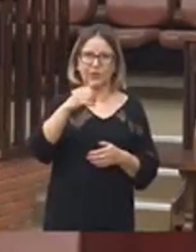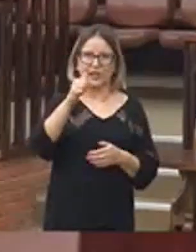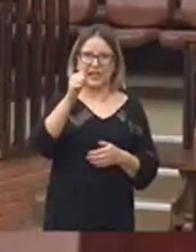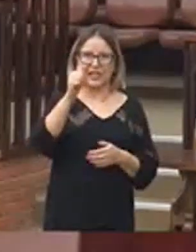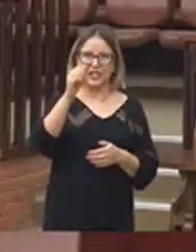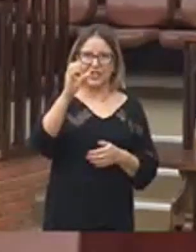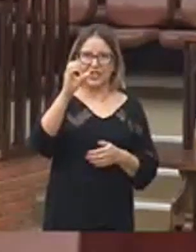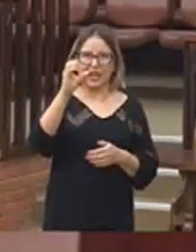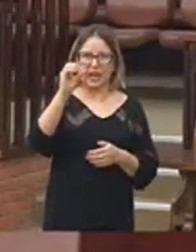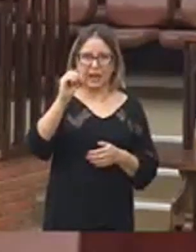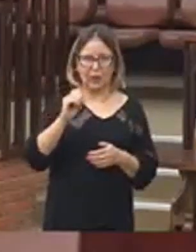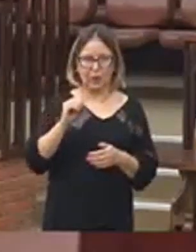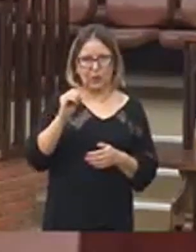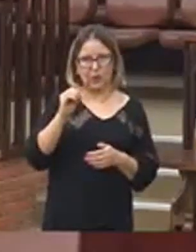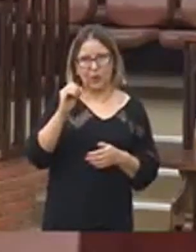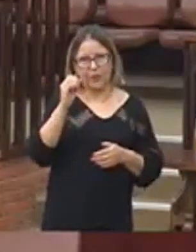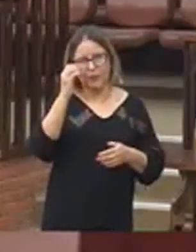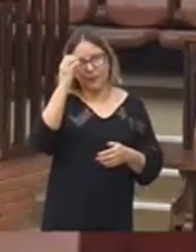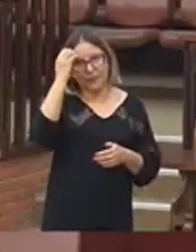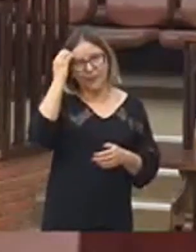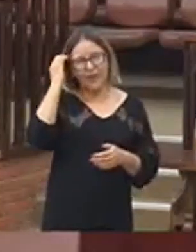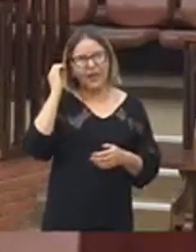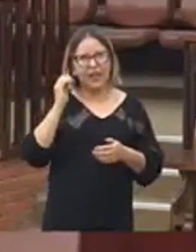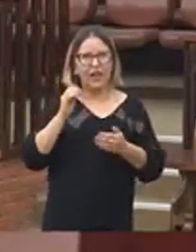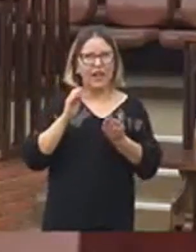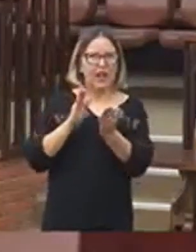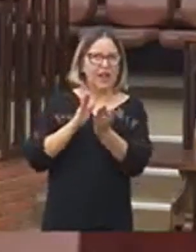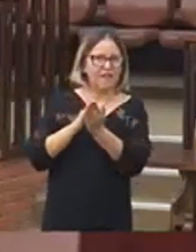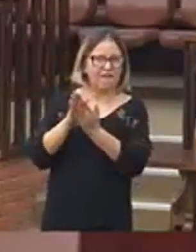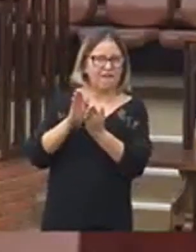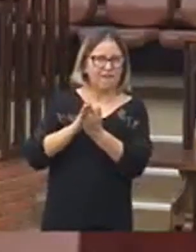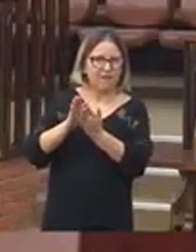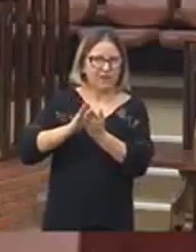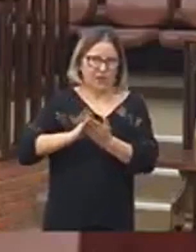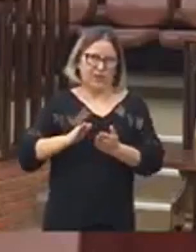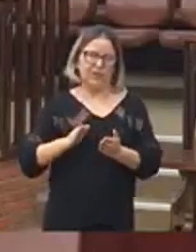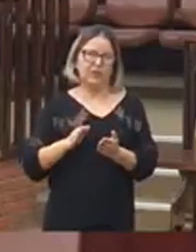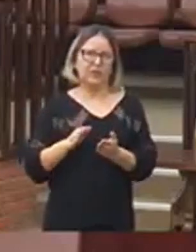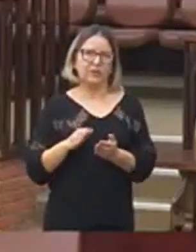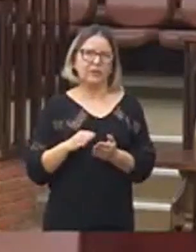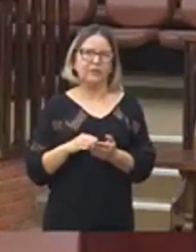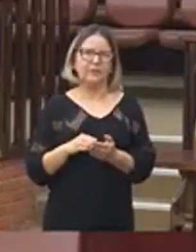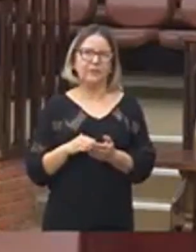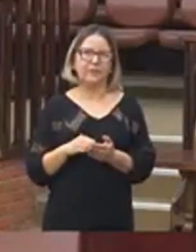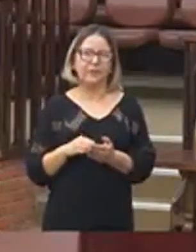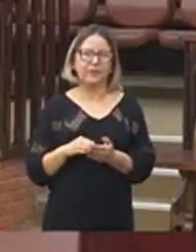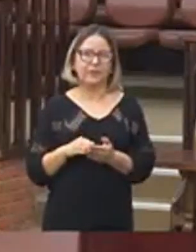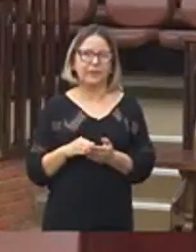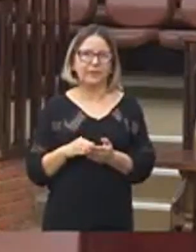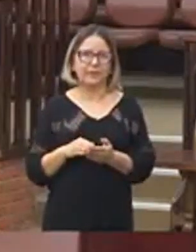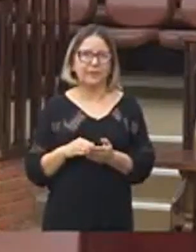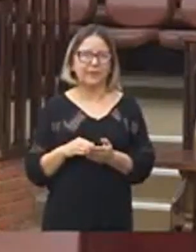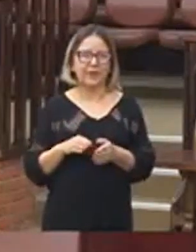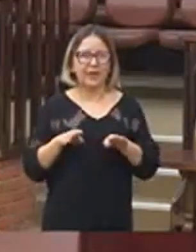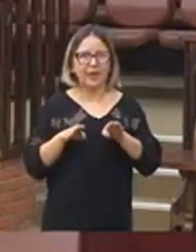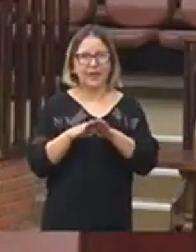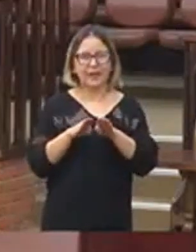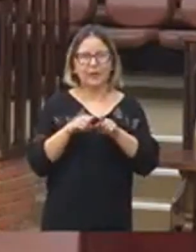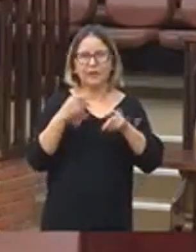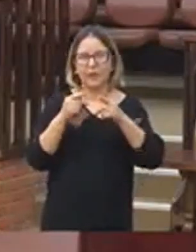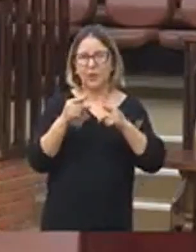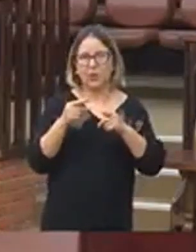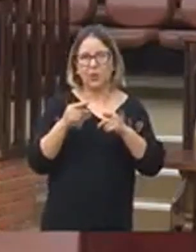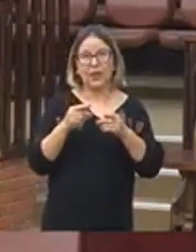o Deus dele ficava lá. Quando ele teve aquela visão, ele disse: na verdade, o Senhor está nesse lugar e eu não sabia. Porque nós temos